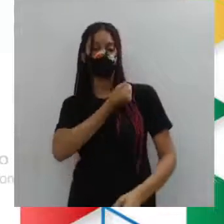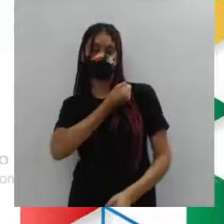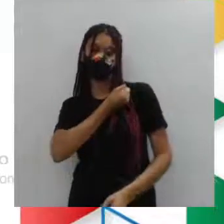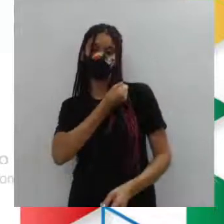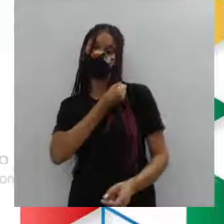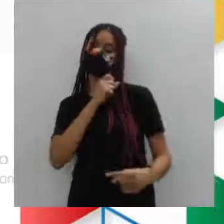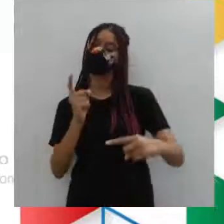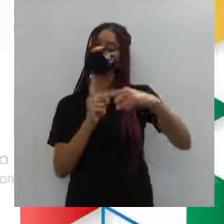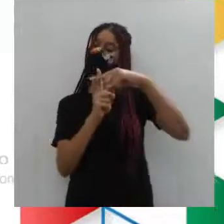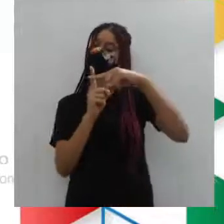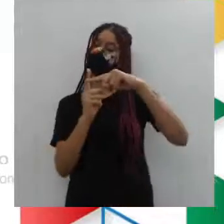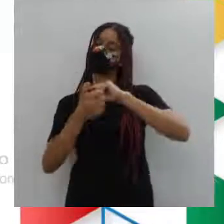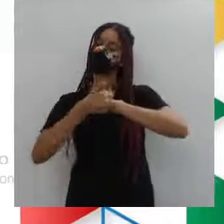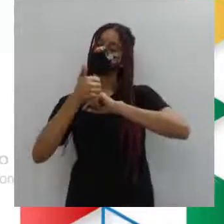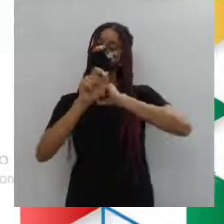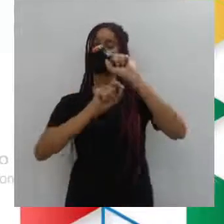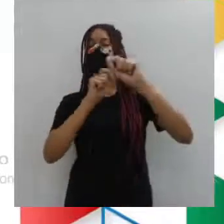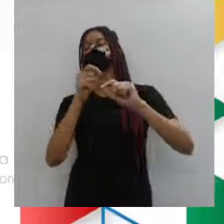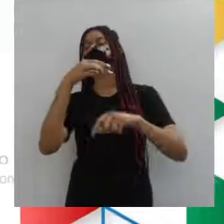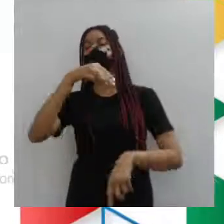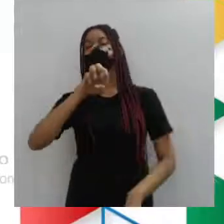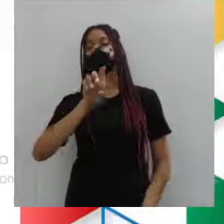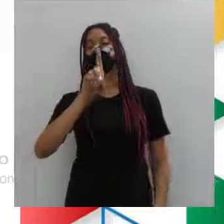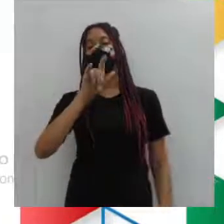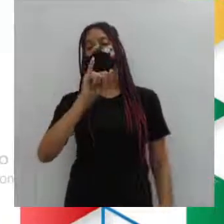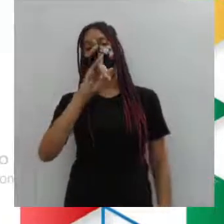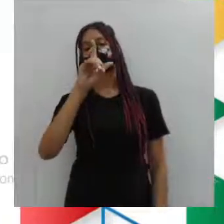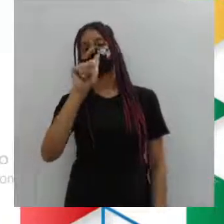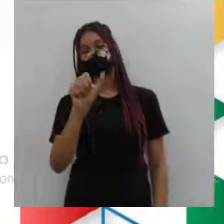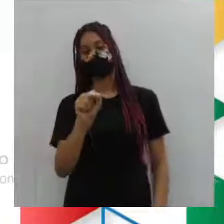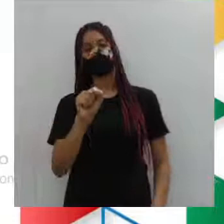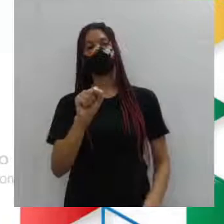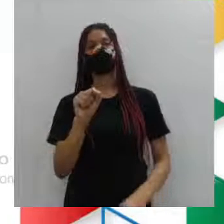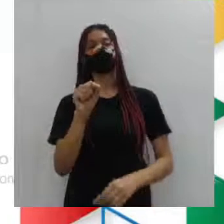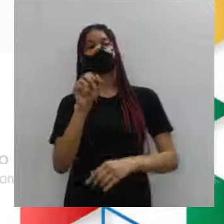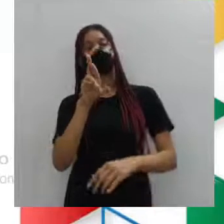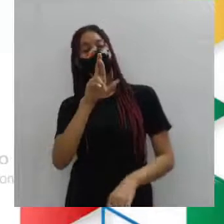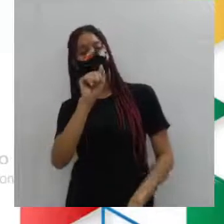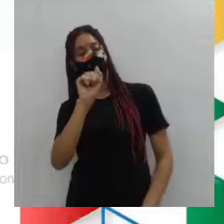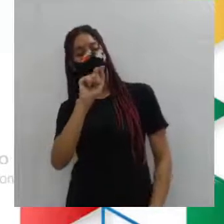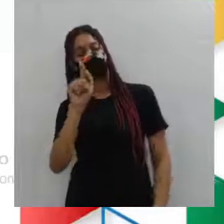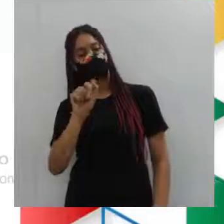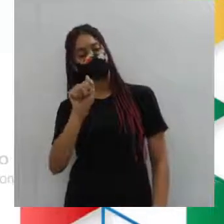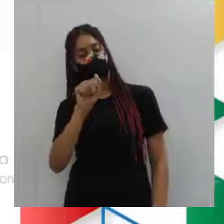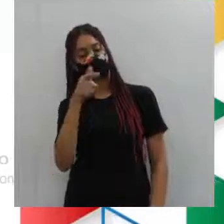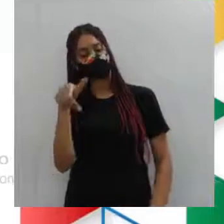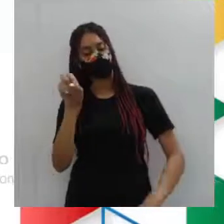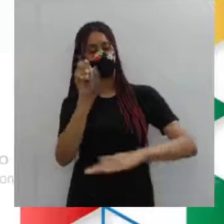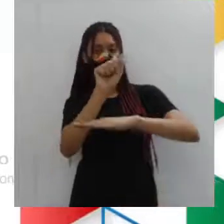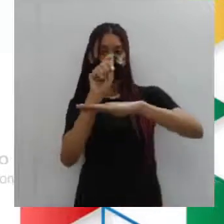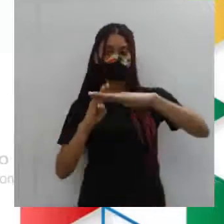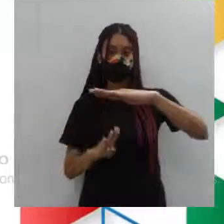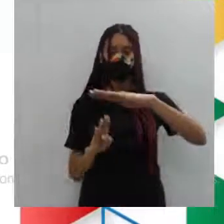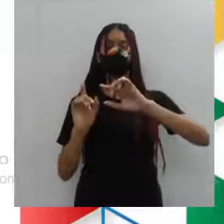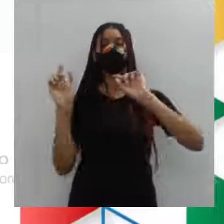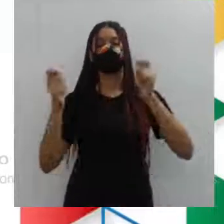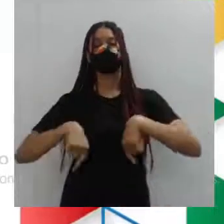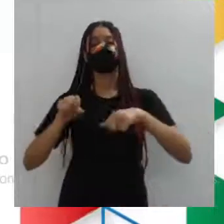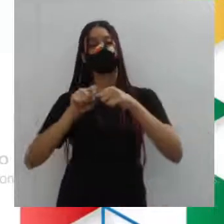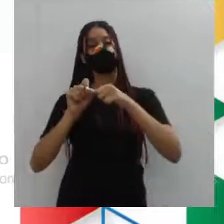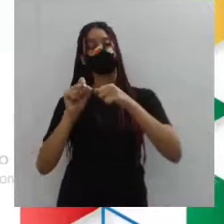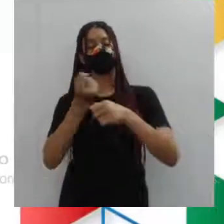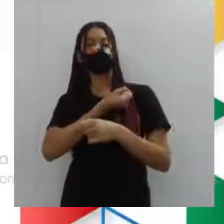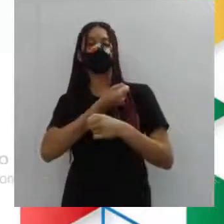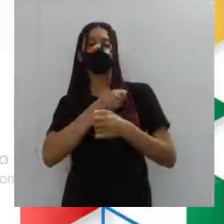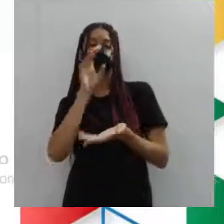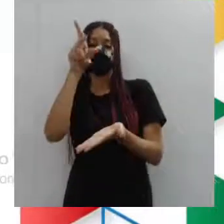positivos, primeiramente, claro que são medidas, tá? E a razão entre dois segmentos de números reais positivos. Se o número